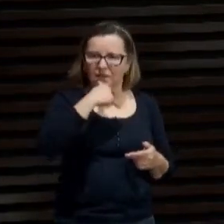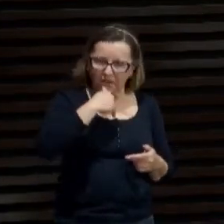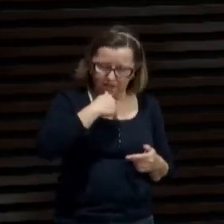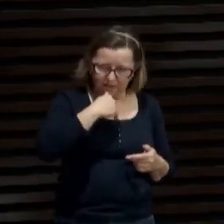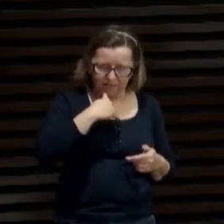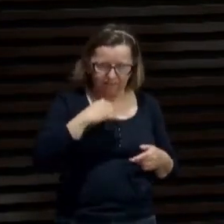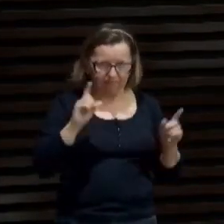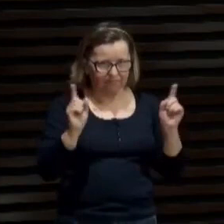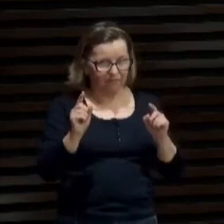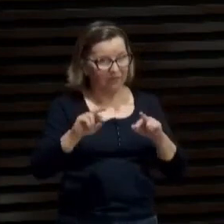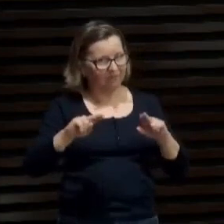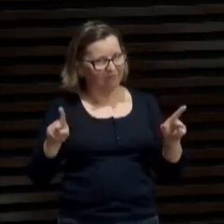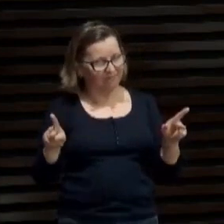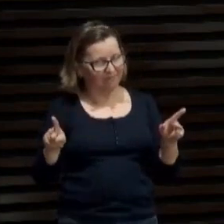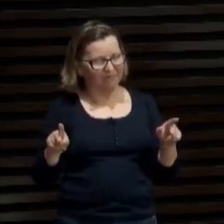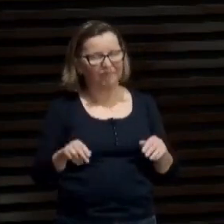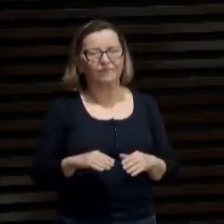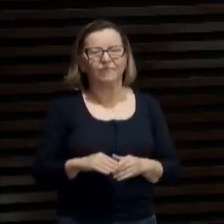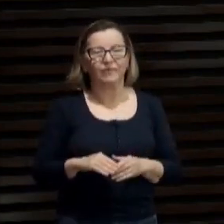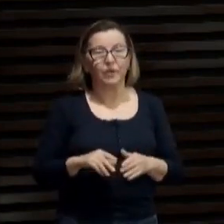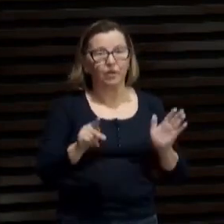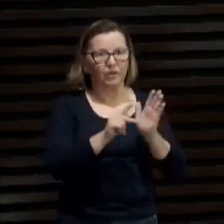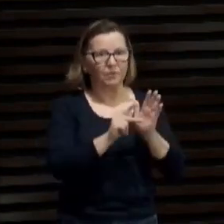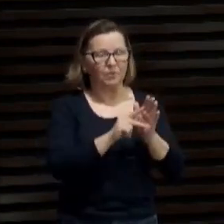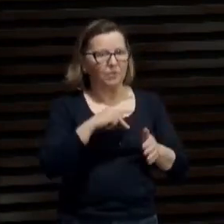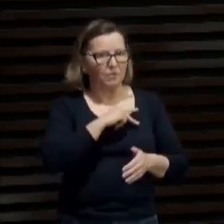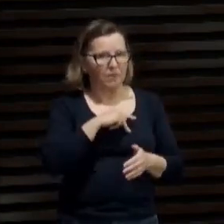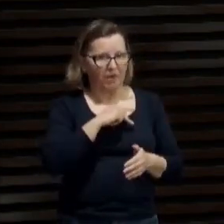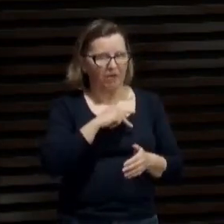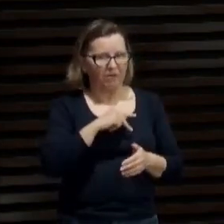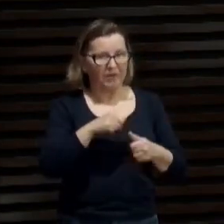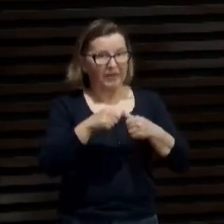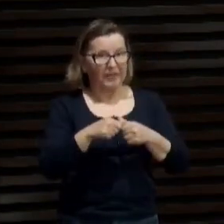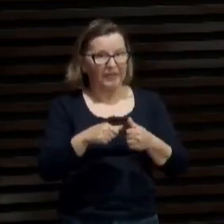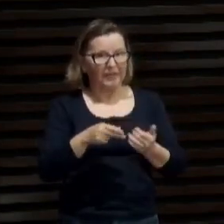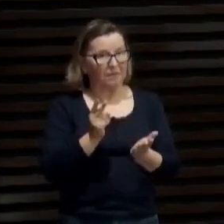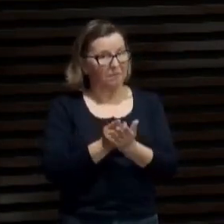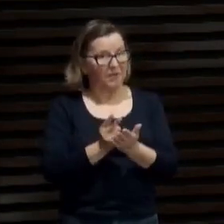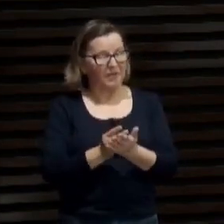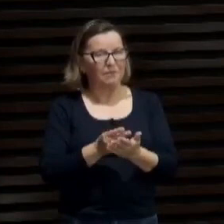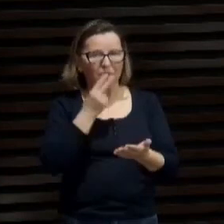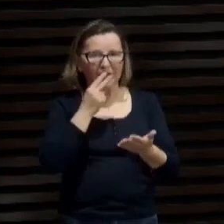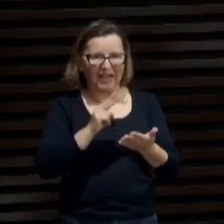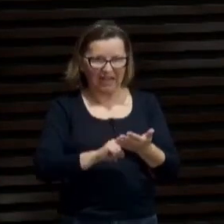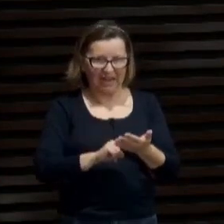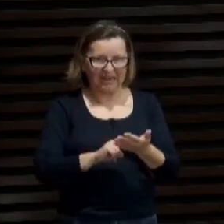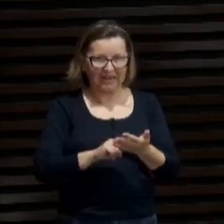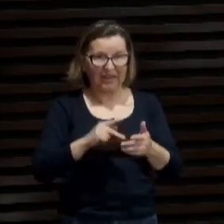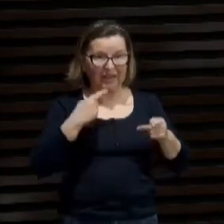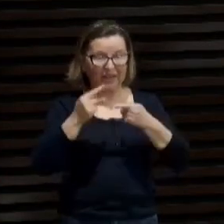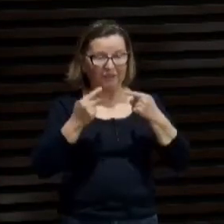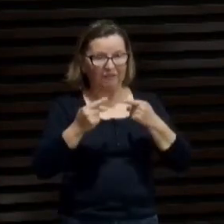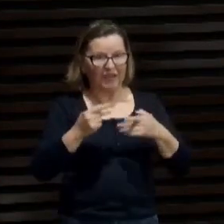Não é isso que a Bíblia diz. O próprio apóstolo Paulo, nessa mesma epístola, que ele fala tanto de alegria, ele